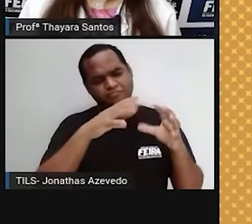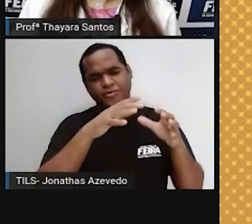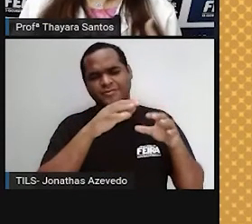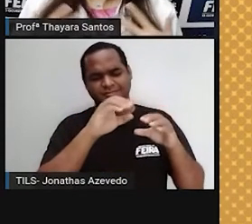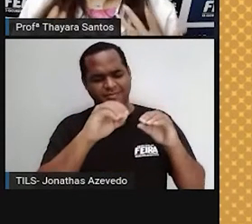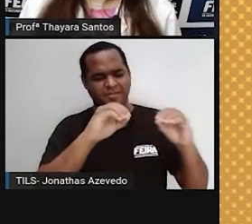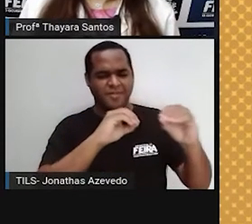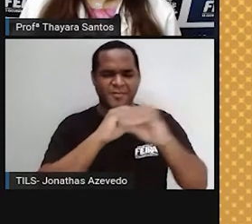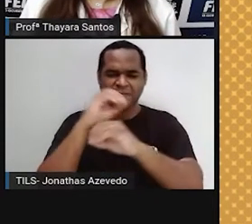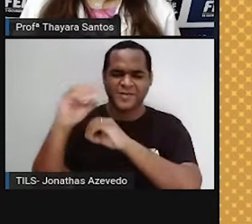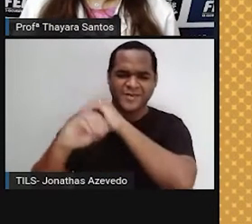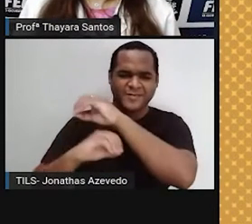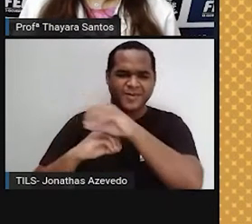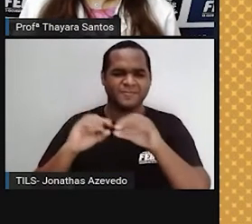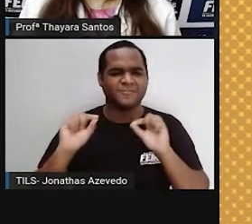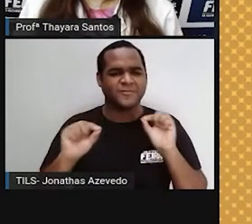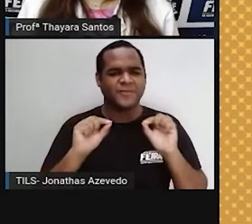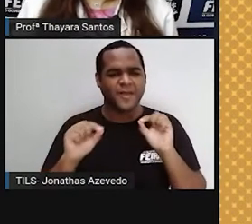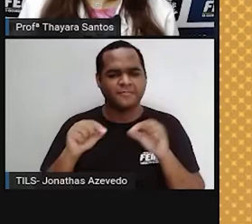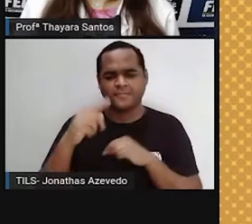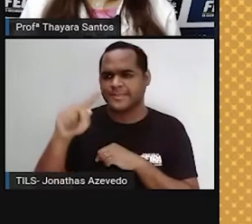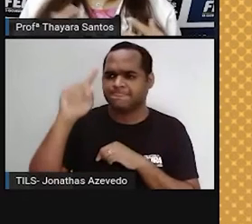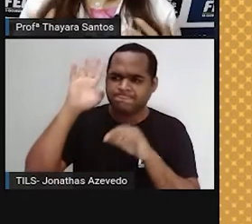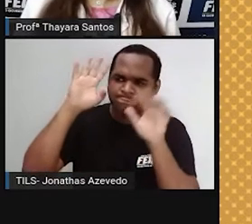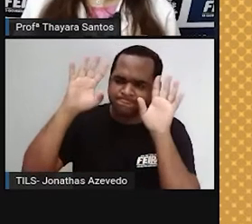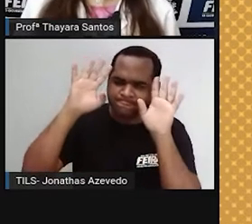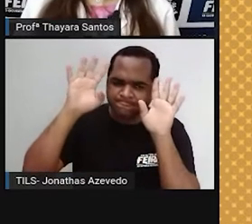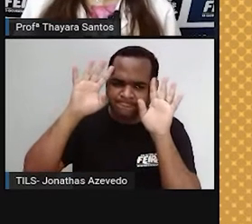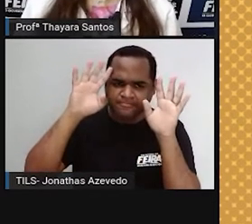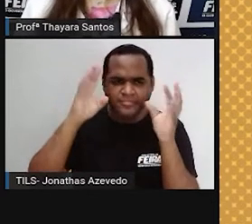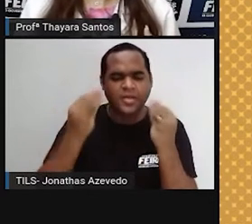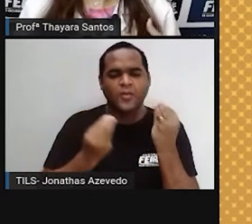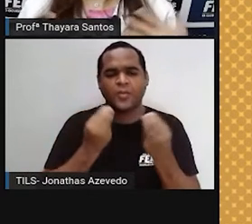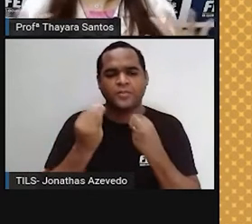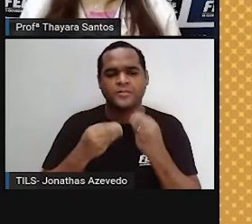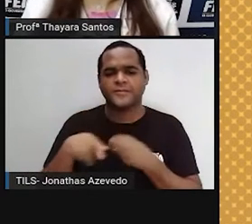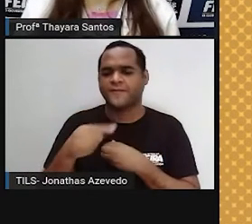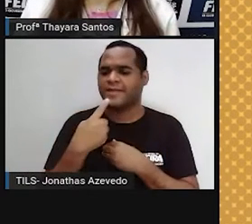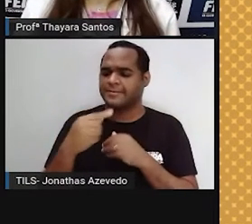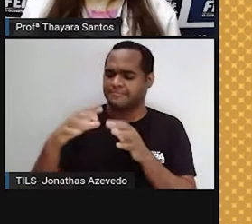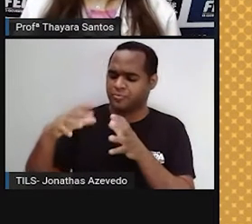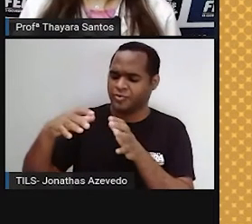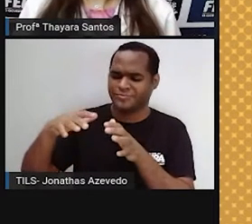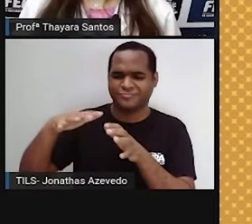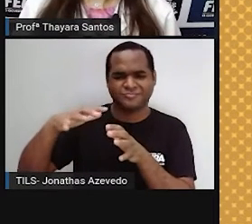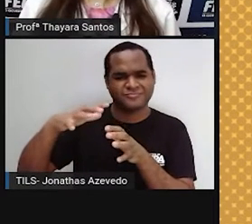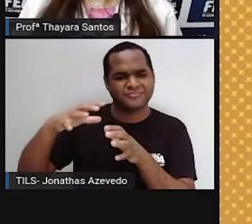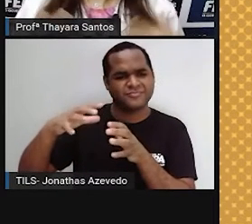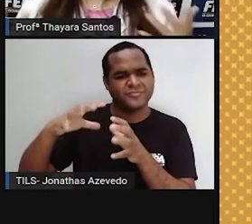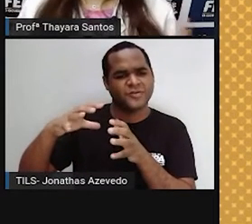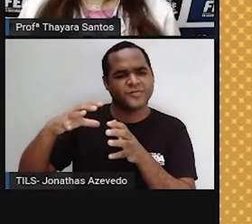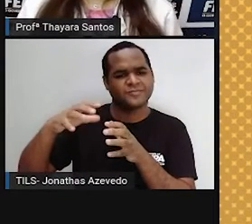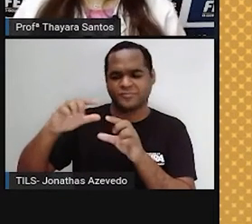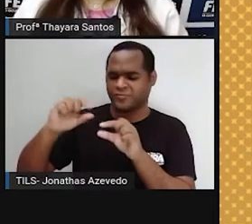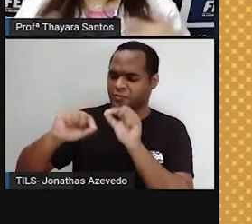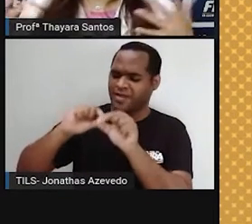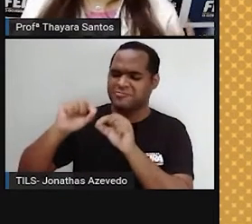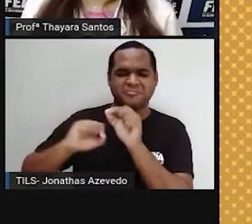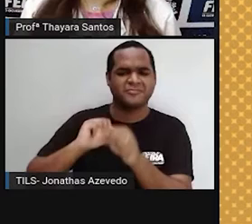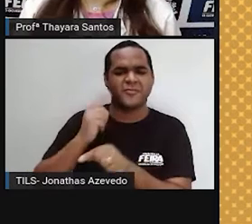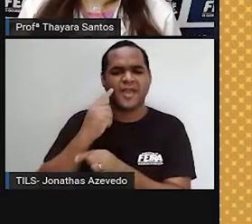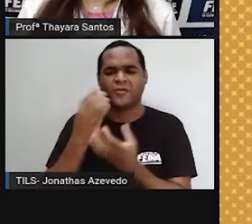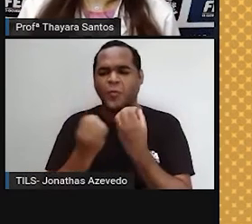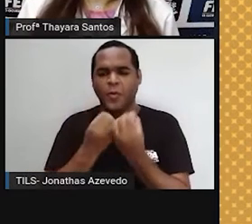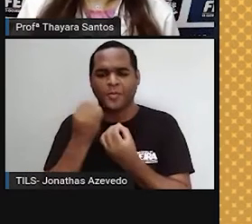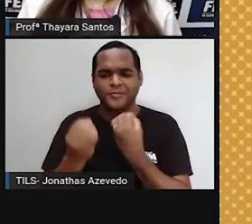E como é que ele surgiu? Aí na cabecinha de vocês, como é que vocês imaginam? Quando a gente fala universo, vocês imaginam o quê? Como será que